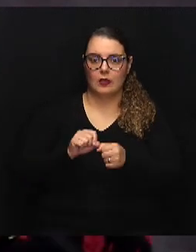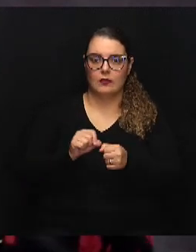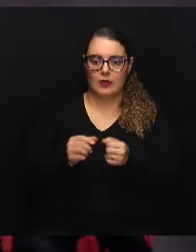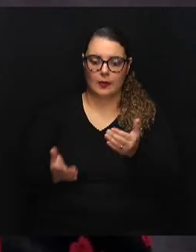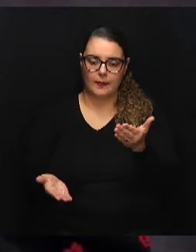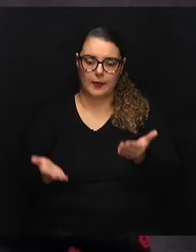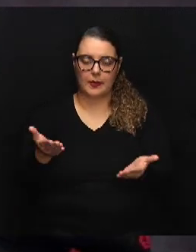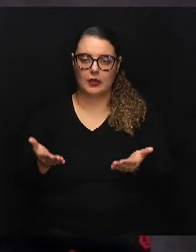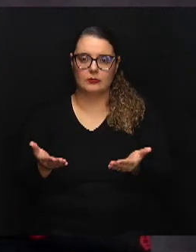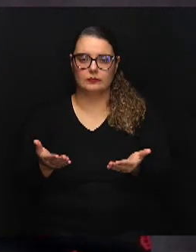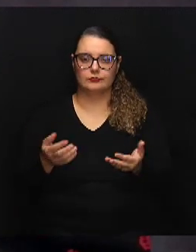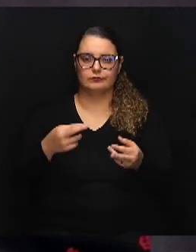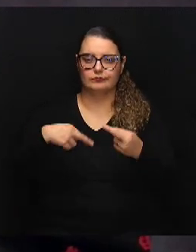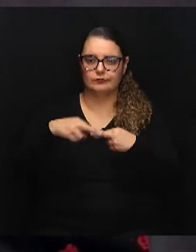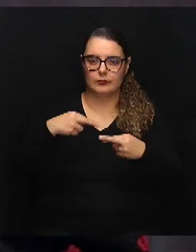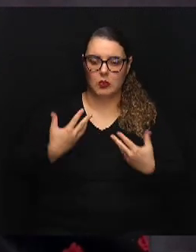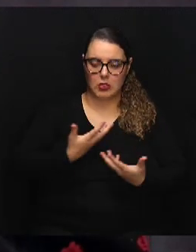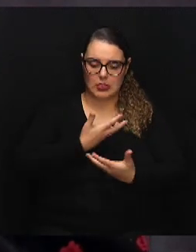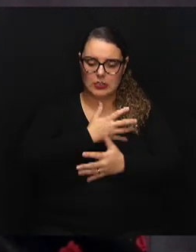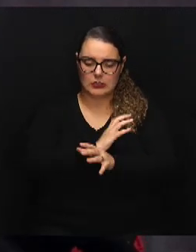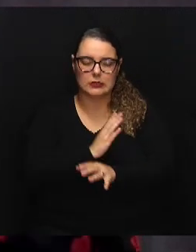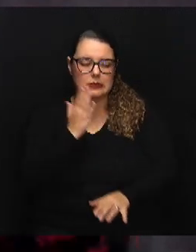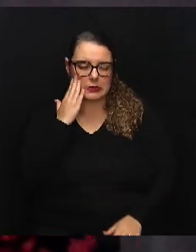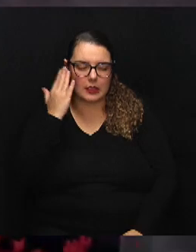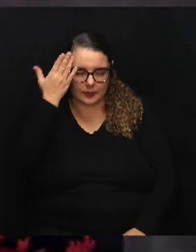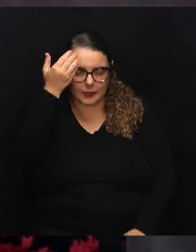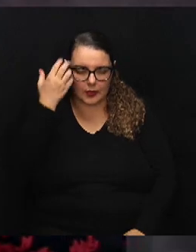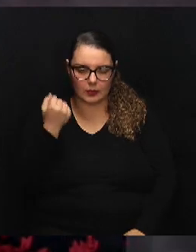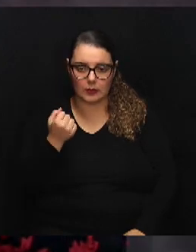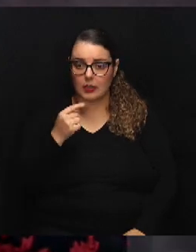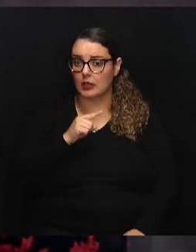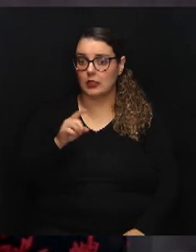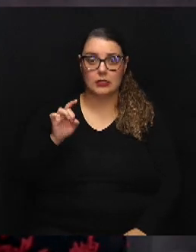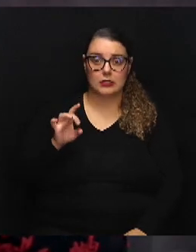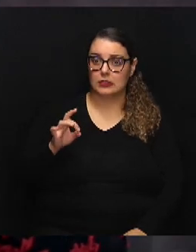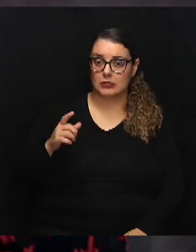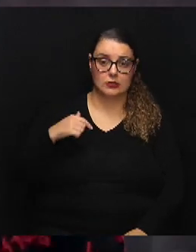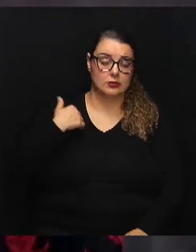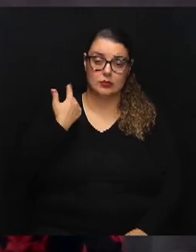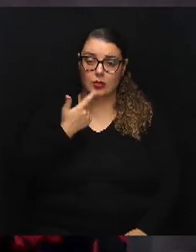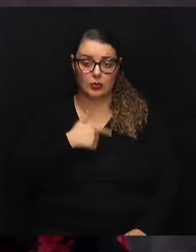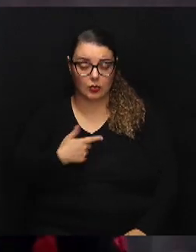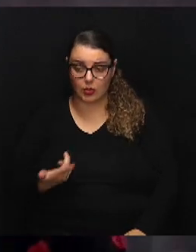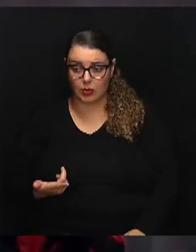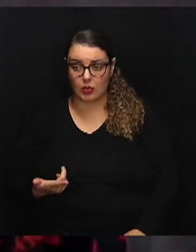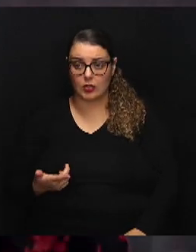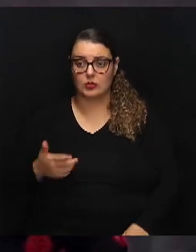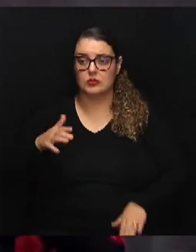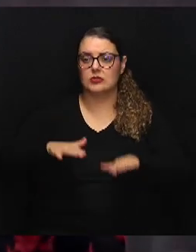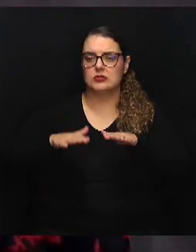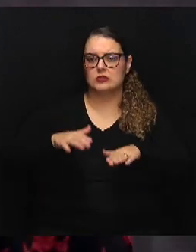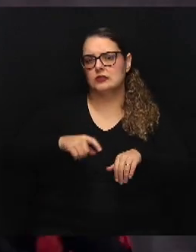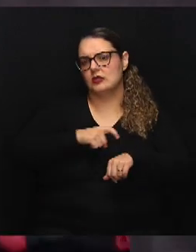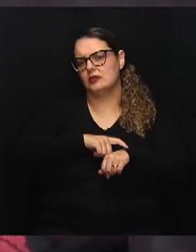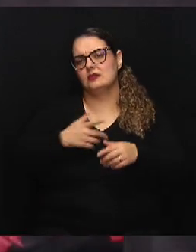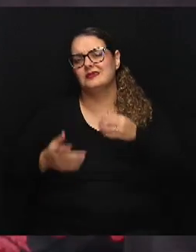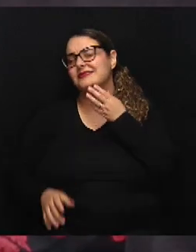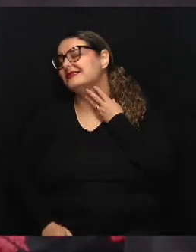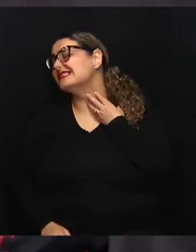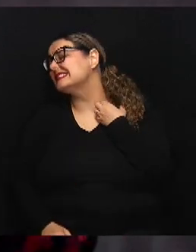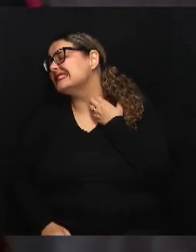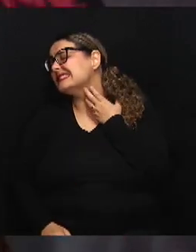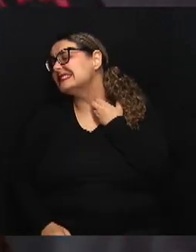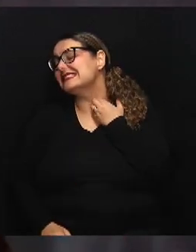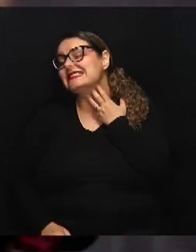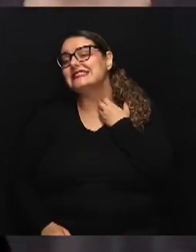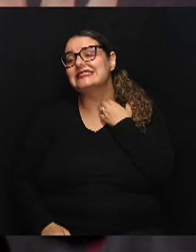esse vazio, sabe, Rubem? Porque, assim, não só a nós, né? A gente também, às vezes, tem os nossos momentos que fala, nossa, sei lá,